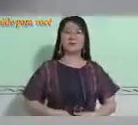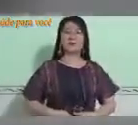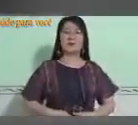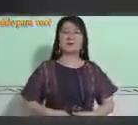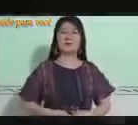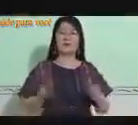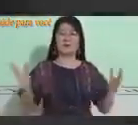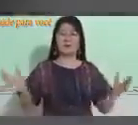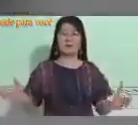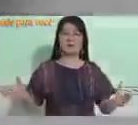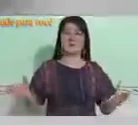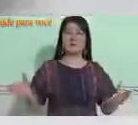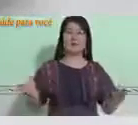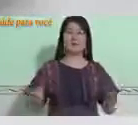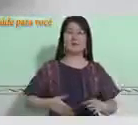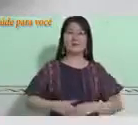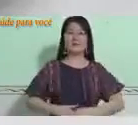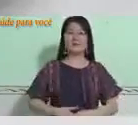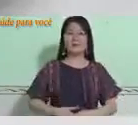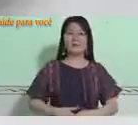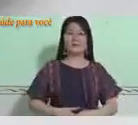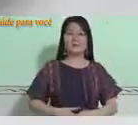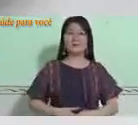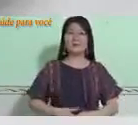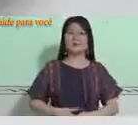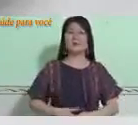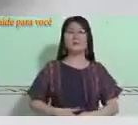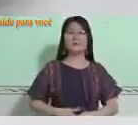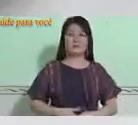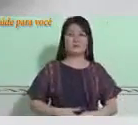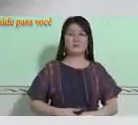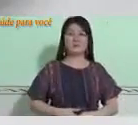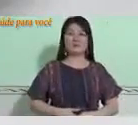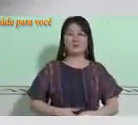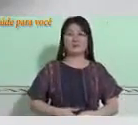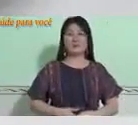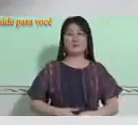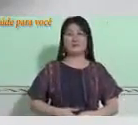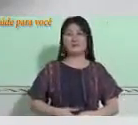O que fazer? Dois pontos. Geralmente não é necessário o tratamento, vírgula,